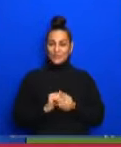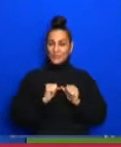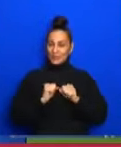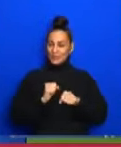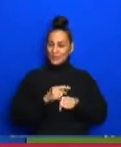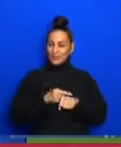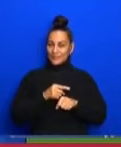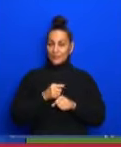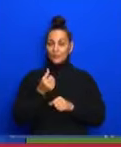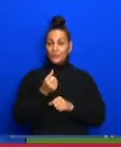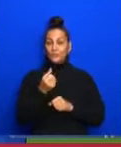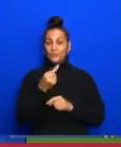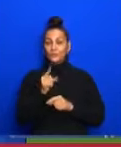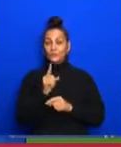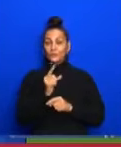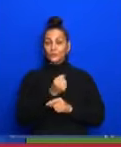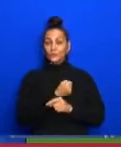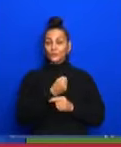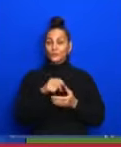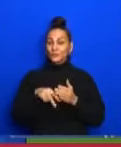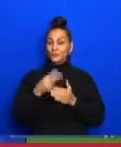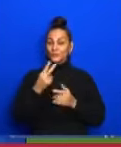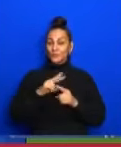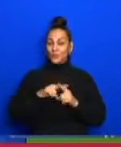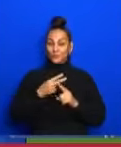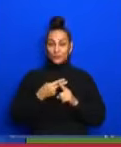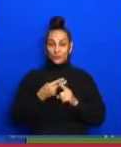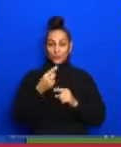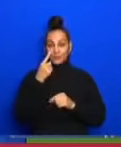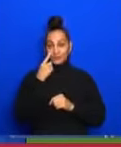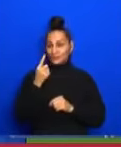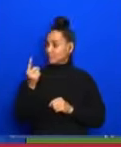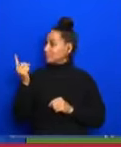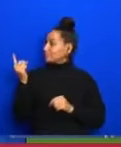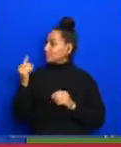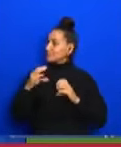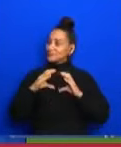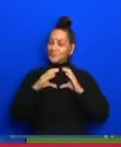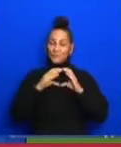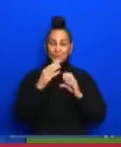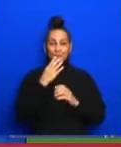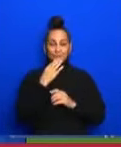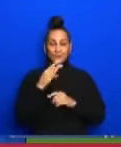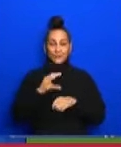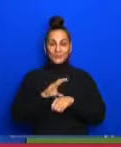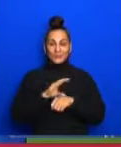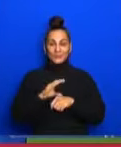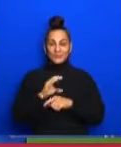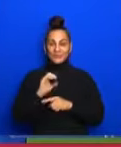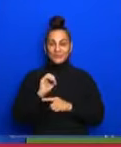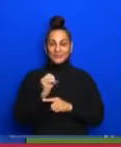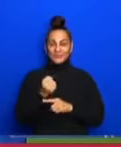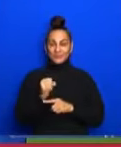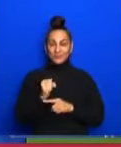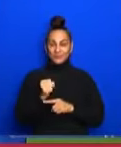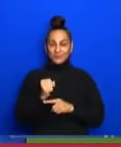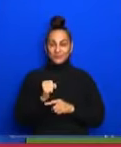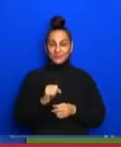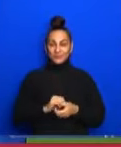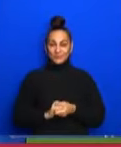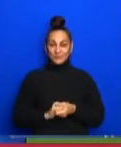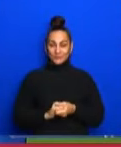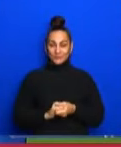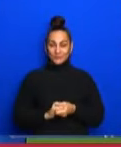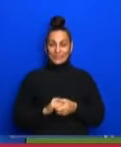E pode ser agora o sexto e último número do segundo sorteio da dupla cena. Bola cinza, 08. Cinza,